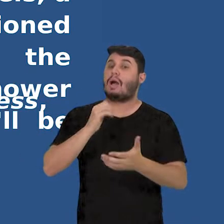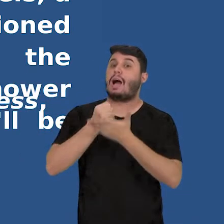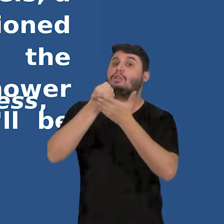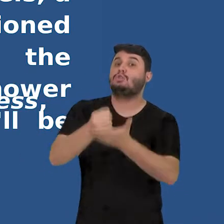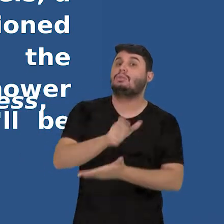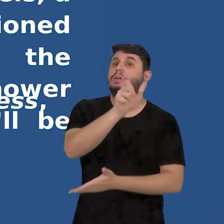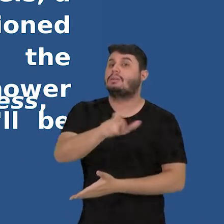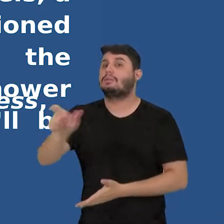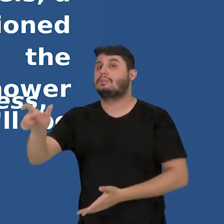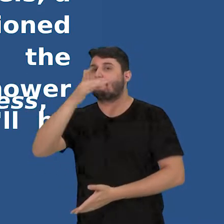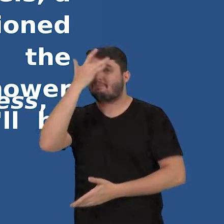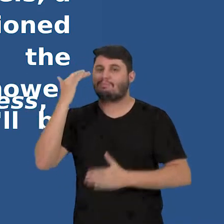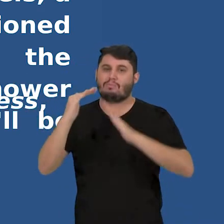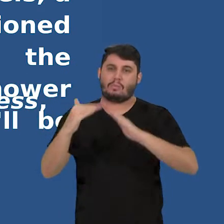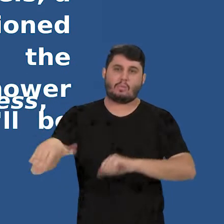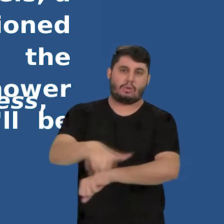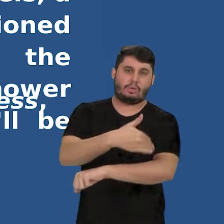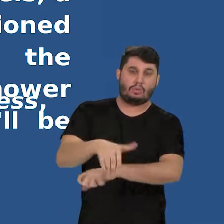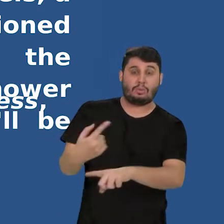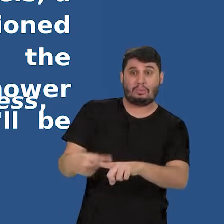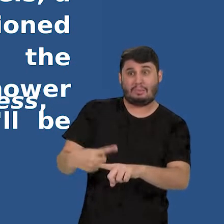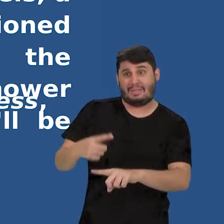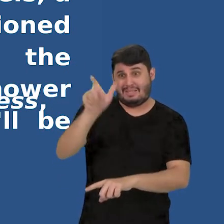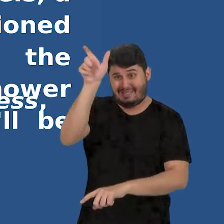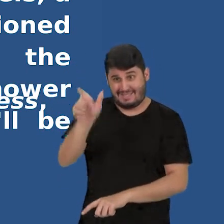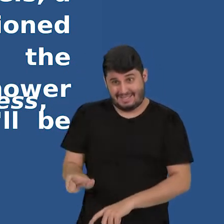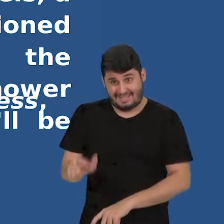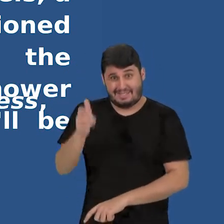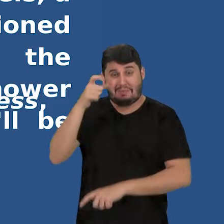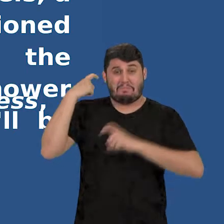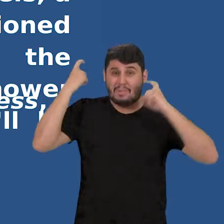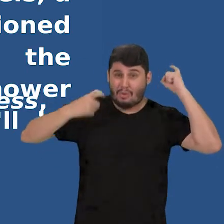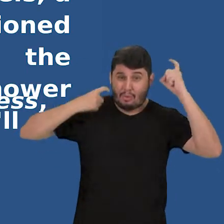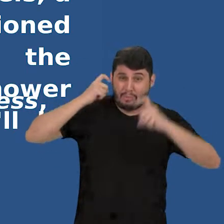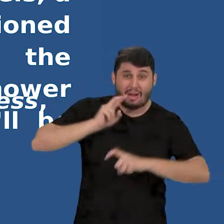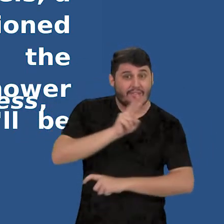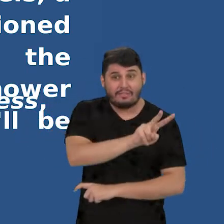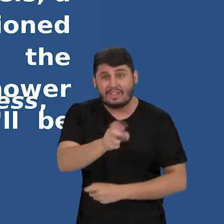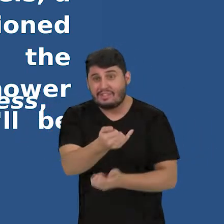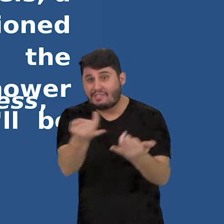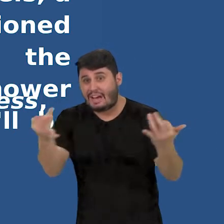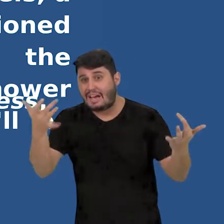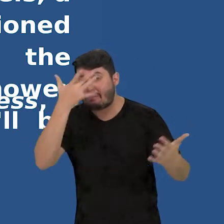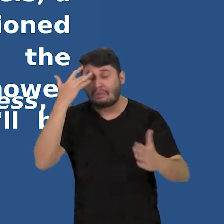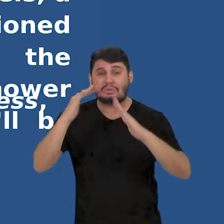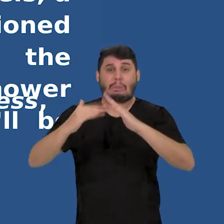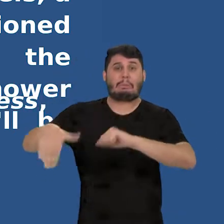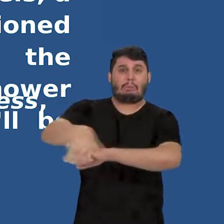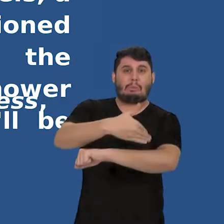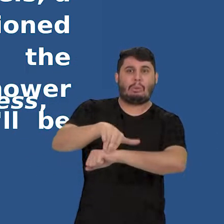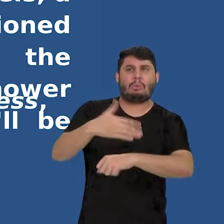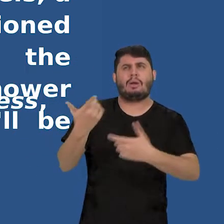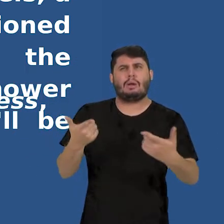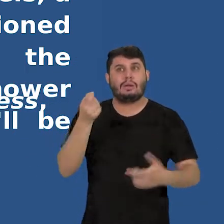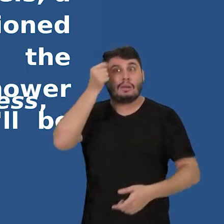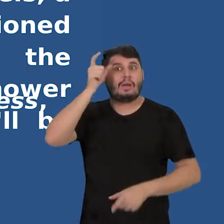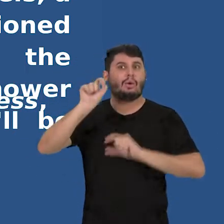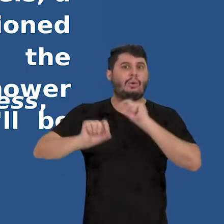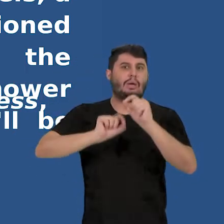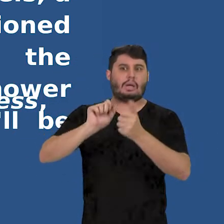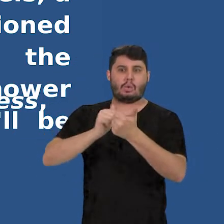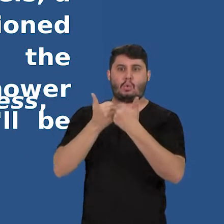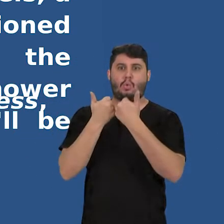teto. Tá? Então, preocupada com a situação dos sem-teto, essa pessoa pensou, vou transformar ônibus da cidade, ônibus que não estão mais em uso, esse, né,